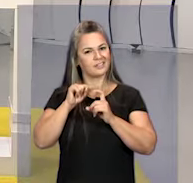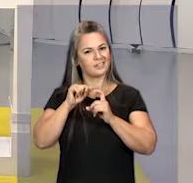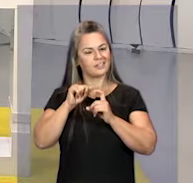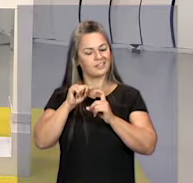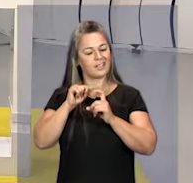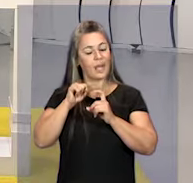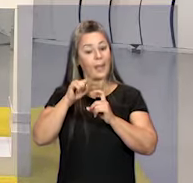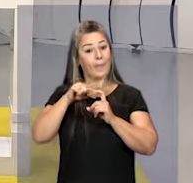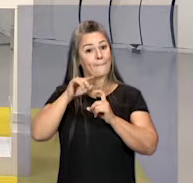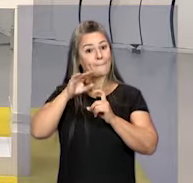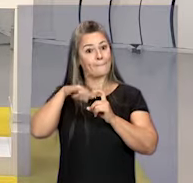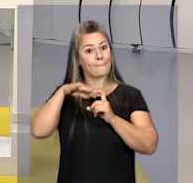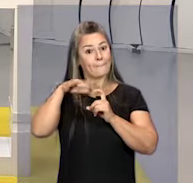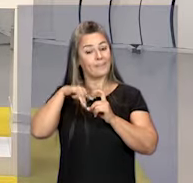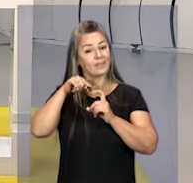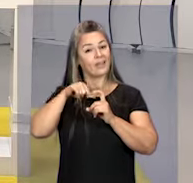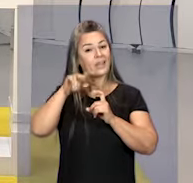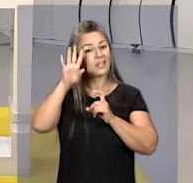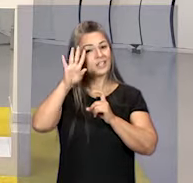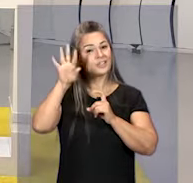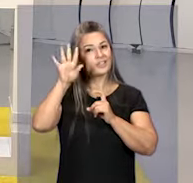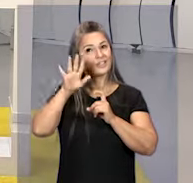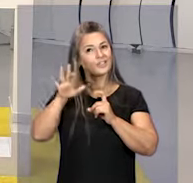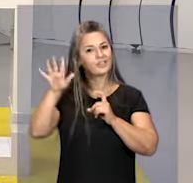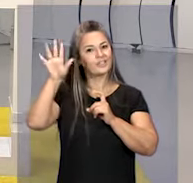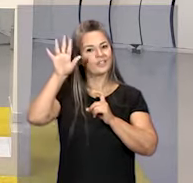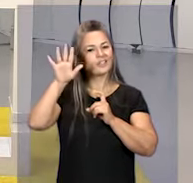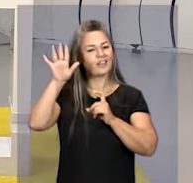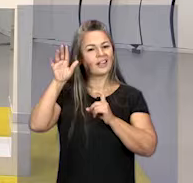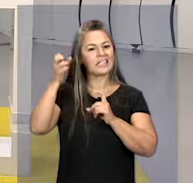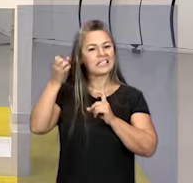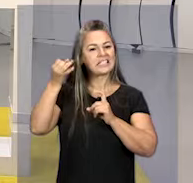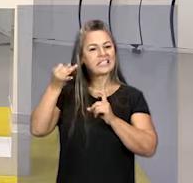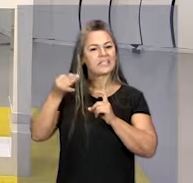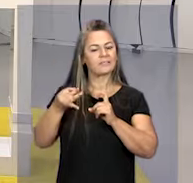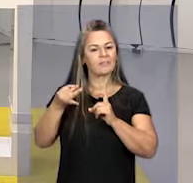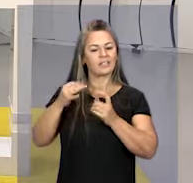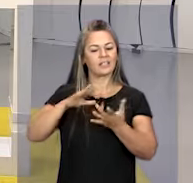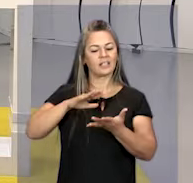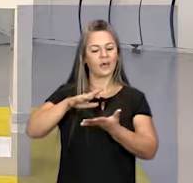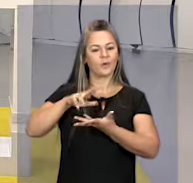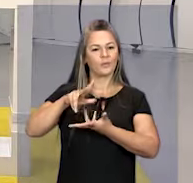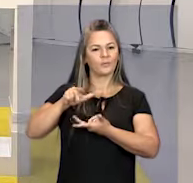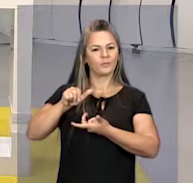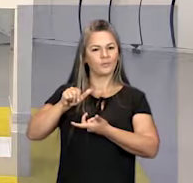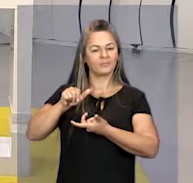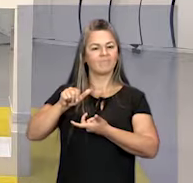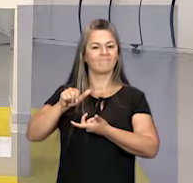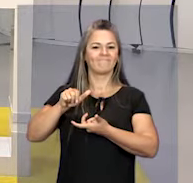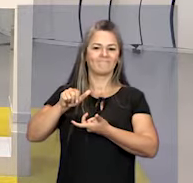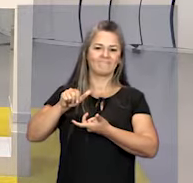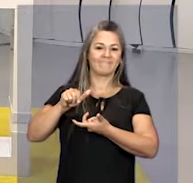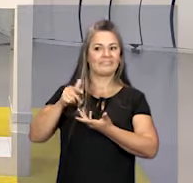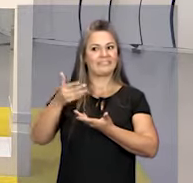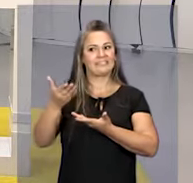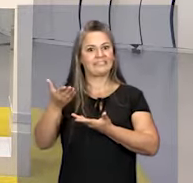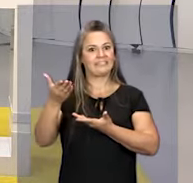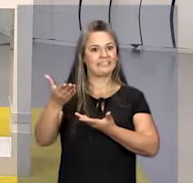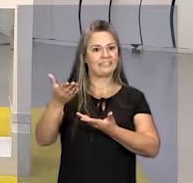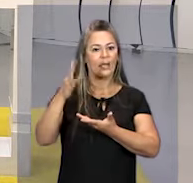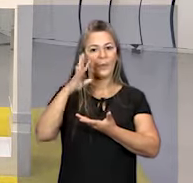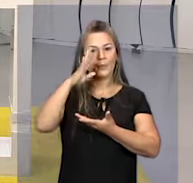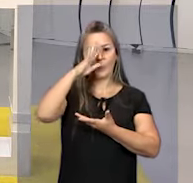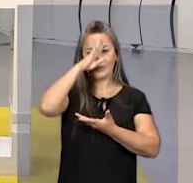aula, mito tem o sentido de uma história que explica o mundo e a realidade. E aí não é o caso. O mundo